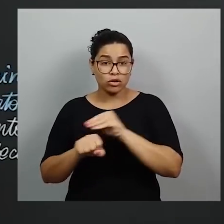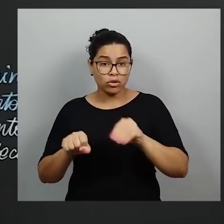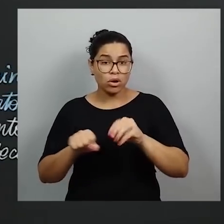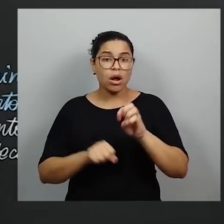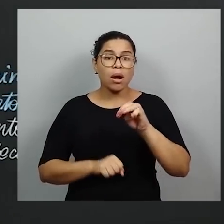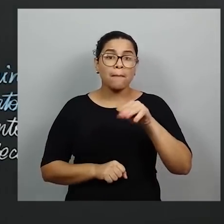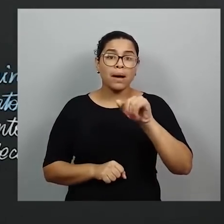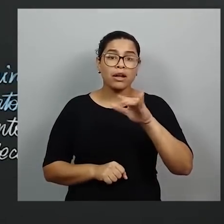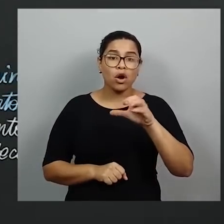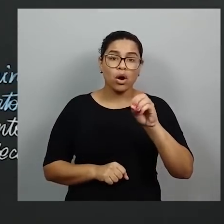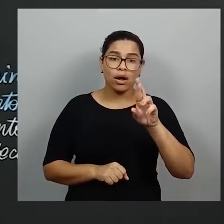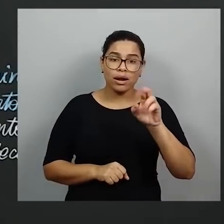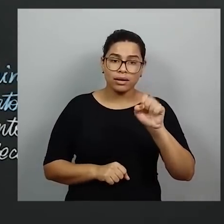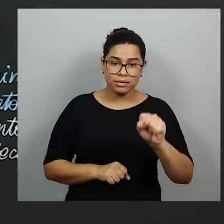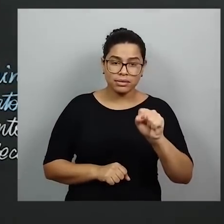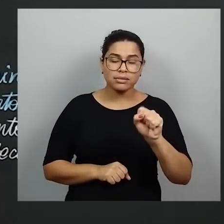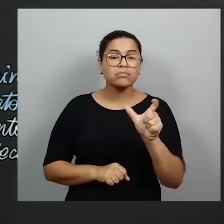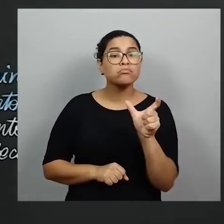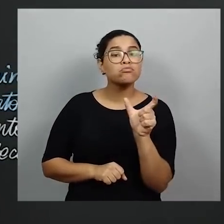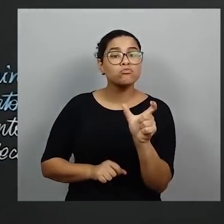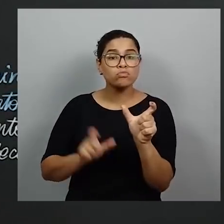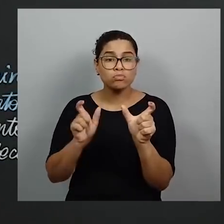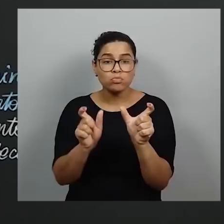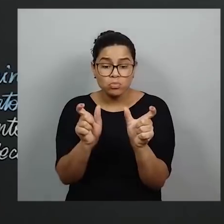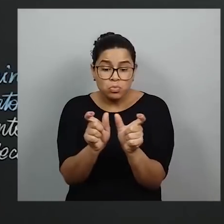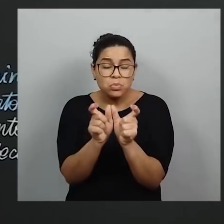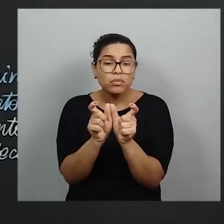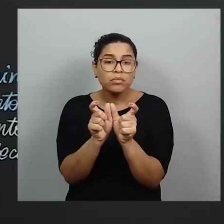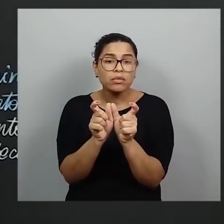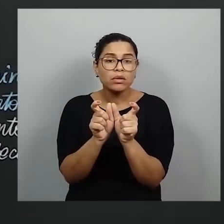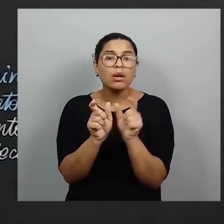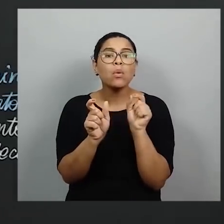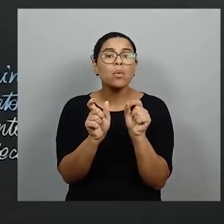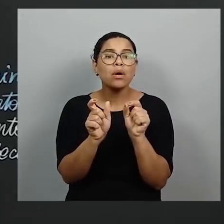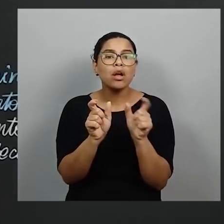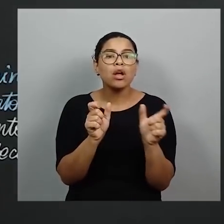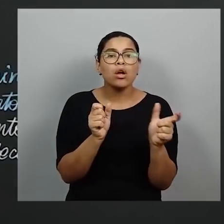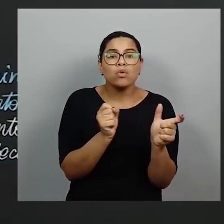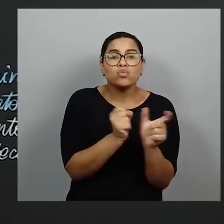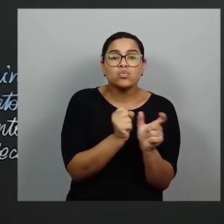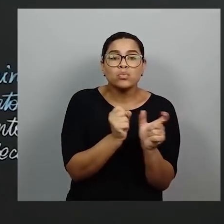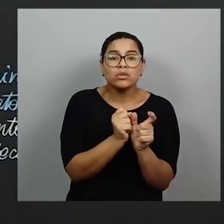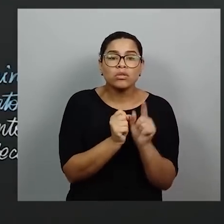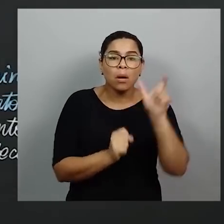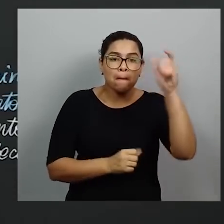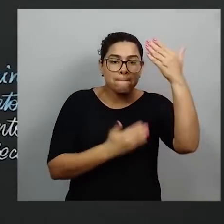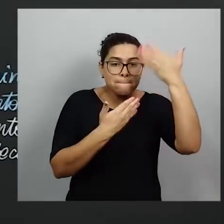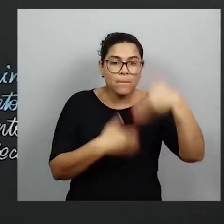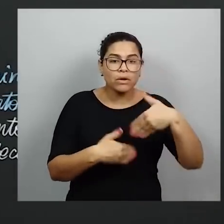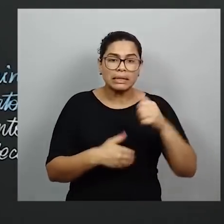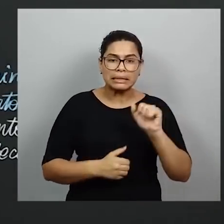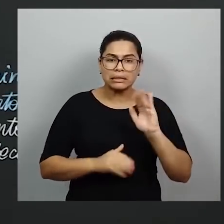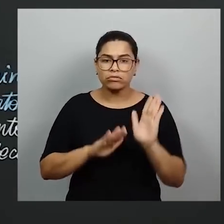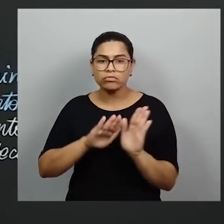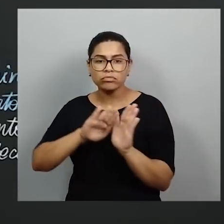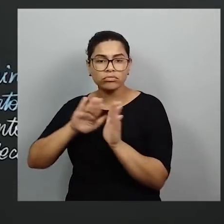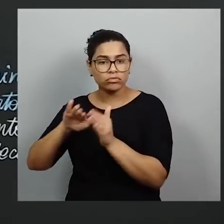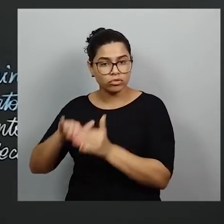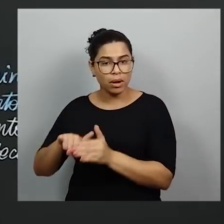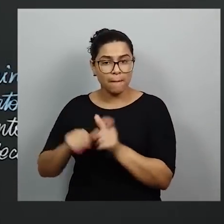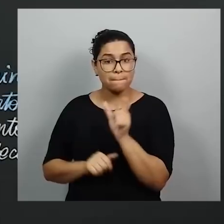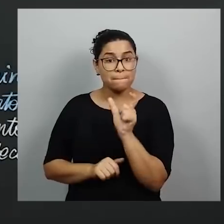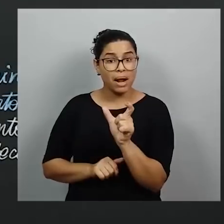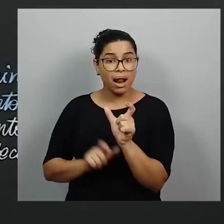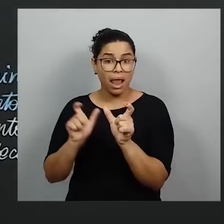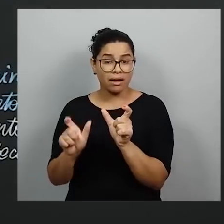uso esses dois termos para me referir ao substantivo provas. Se eu retirar